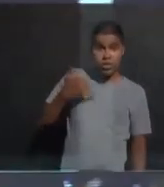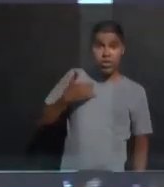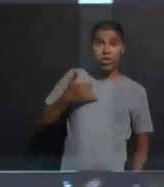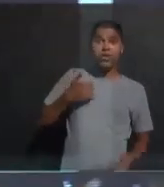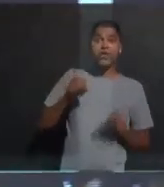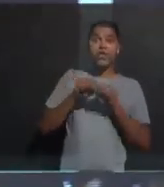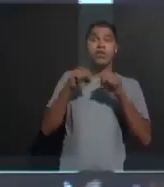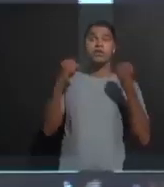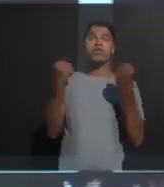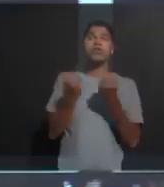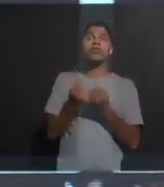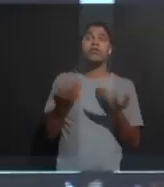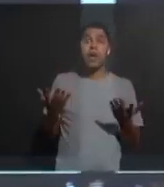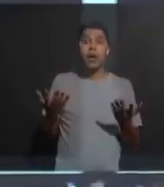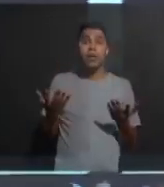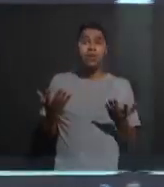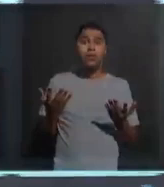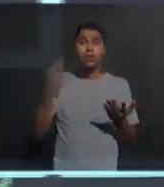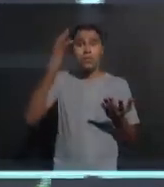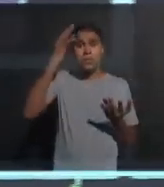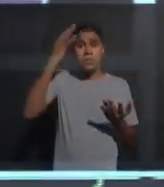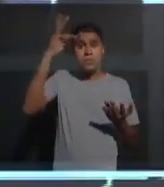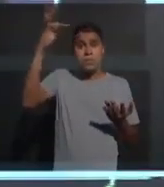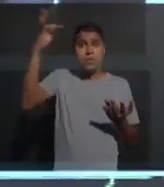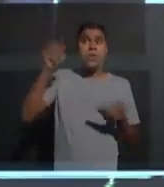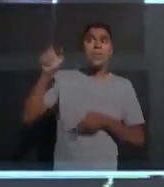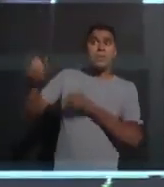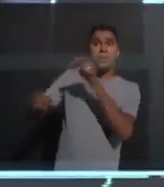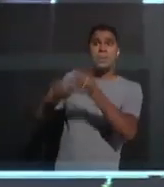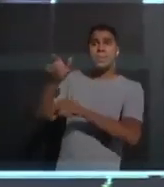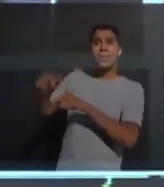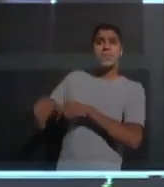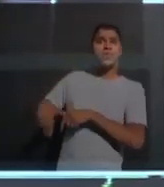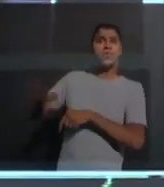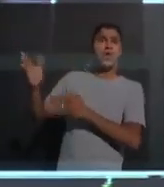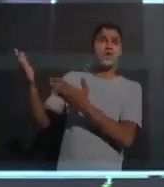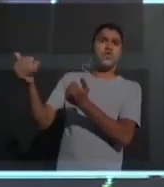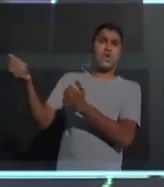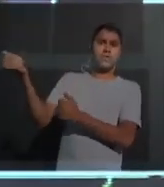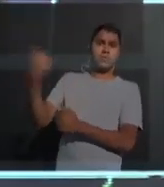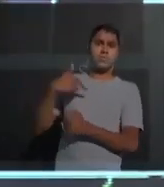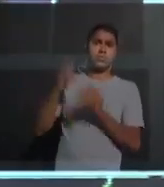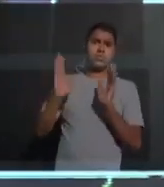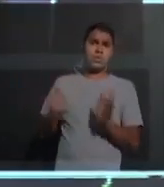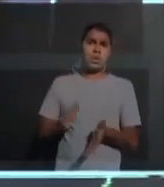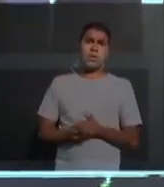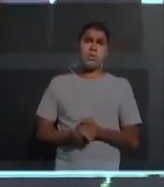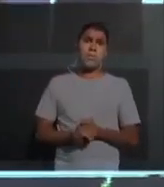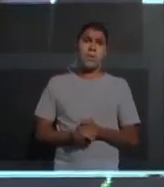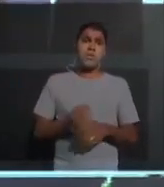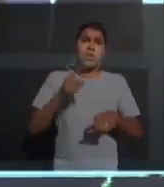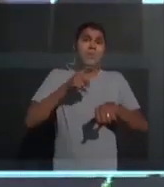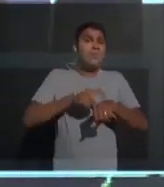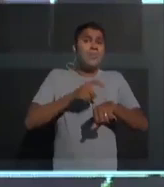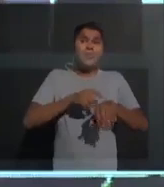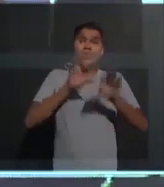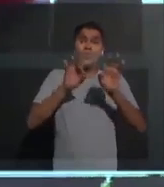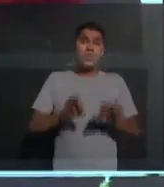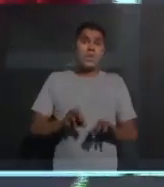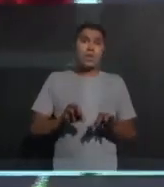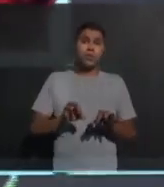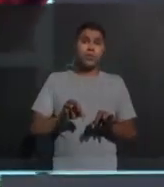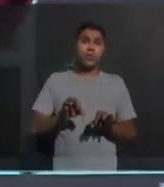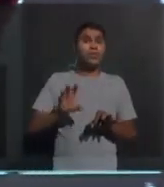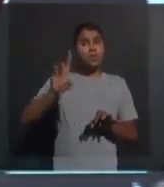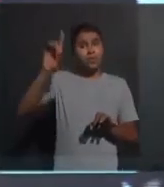seminário quantas pessoas muito mais novas do que eu já fizeram o seminário mas é o tempo certo de deus pra mim eu